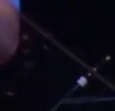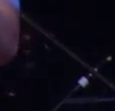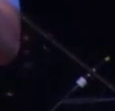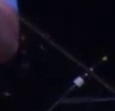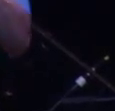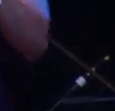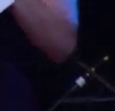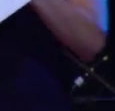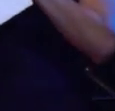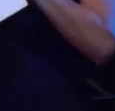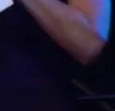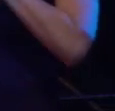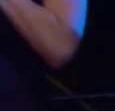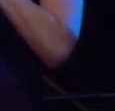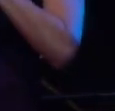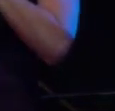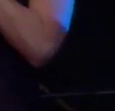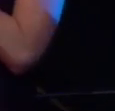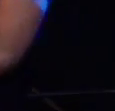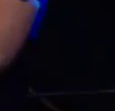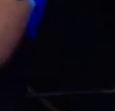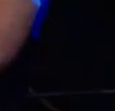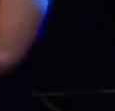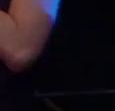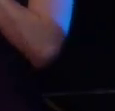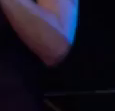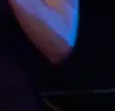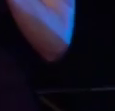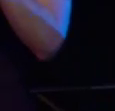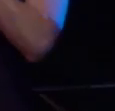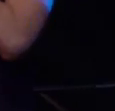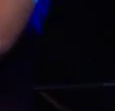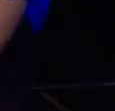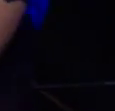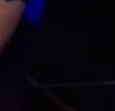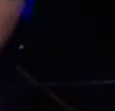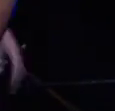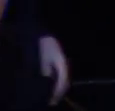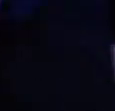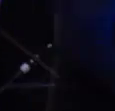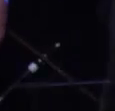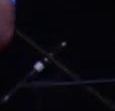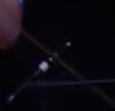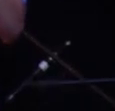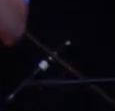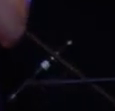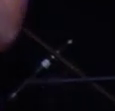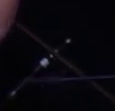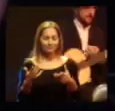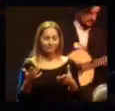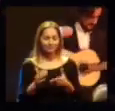Olá. Olá. Então, bom, estávamos aqui a aguardar também por este momento musical, com grande expectativa e